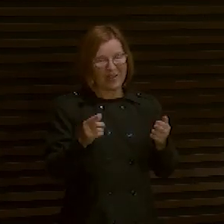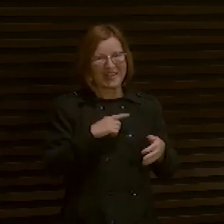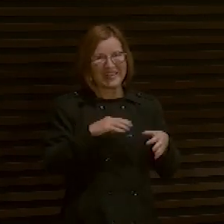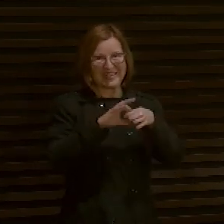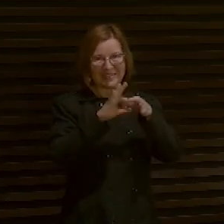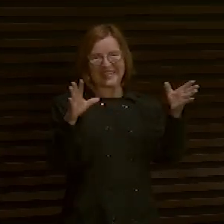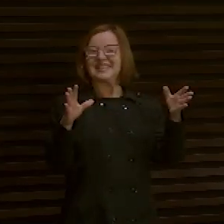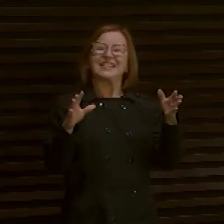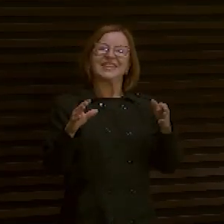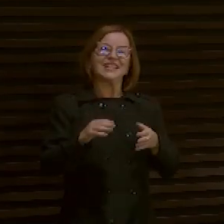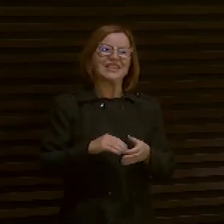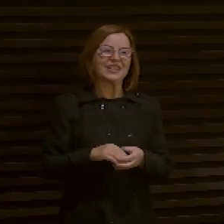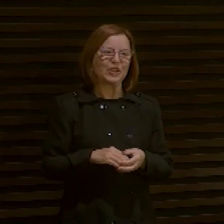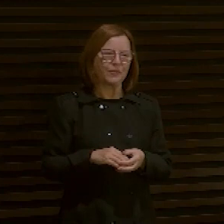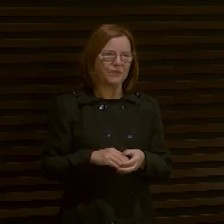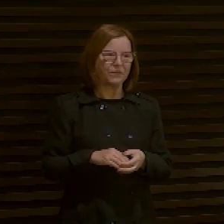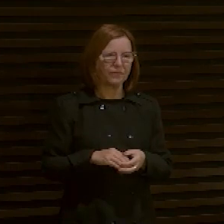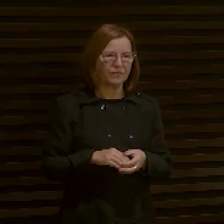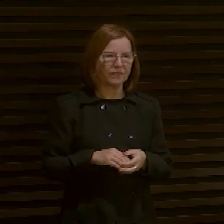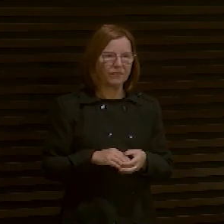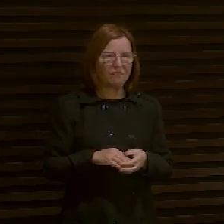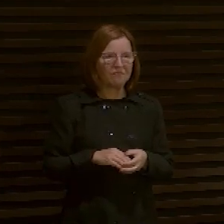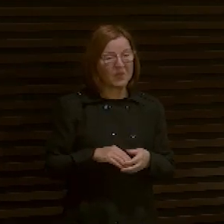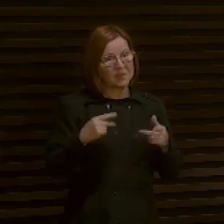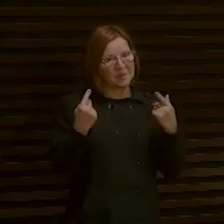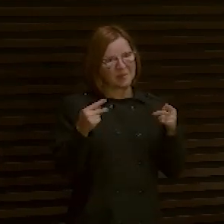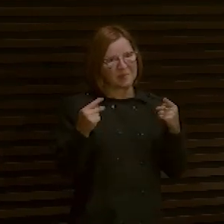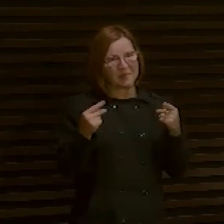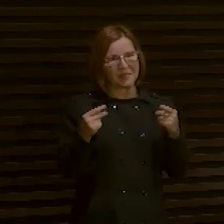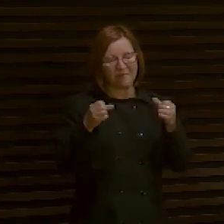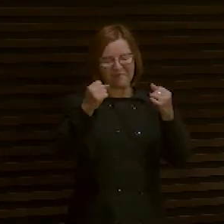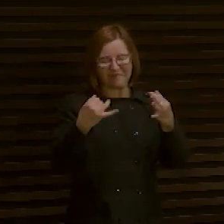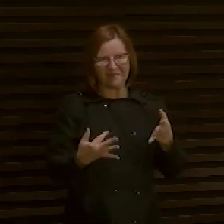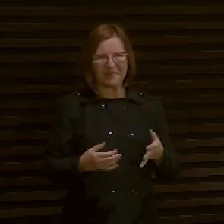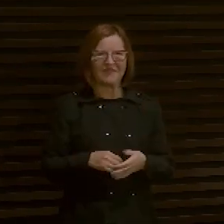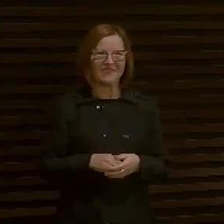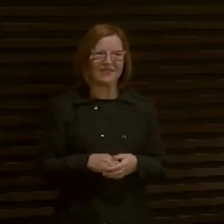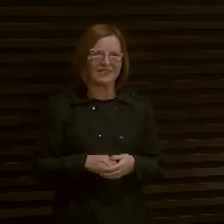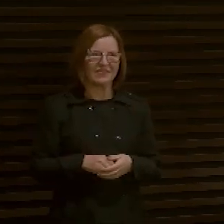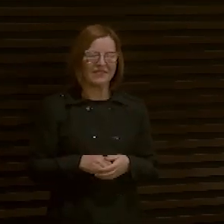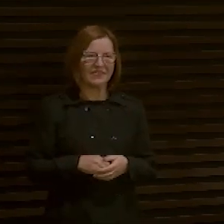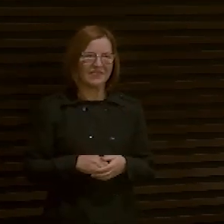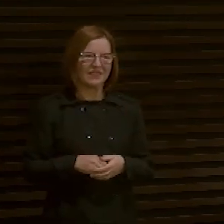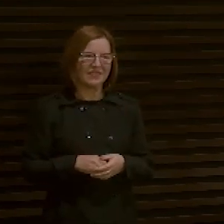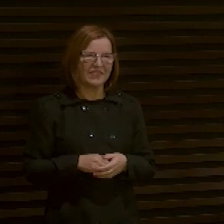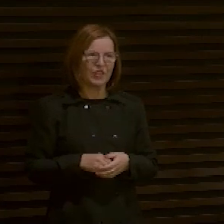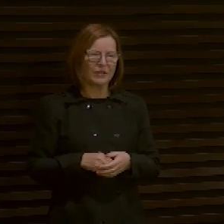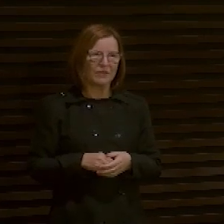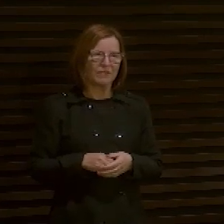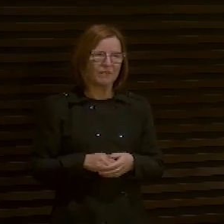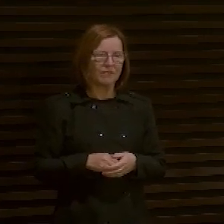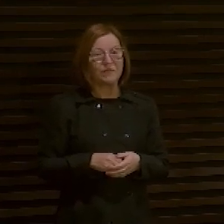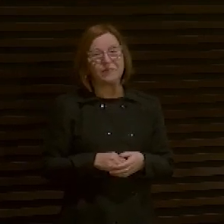texto bíblico e fazer as nossas considerações. O encargo que o Senhor nos deu hoje está lá no